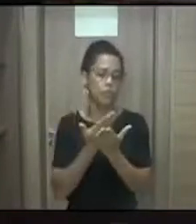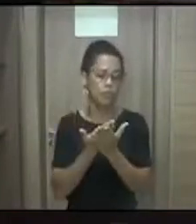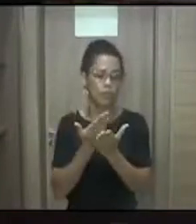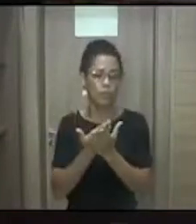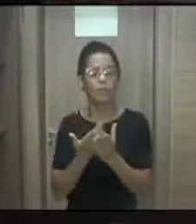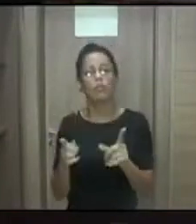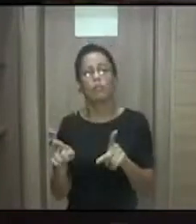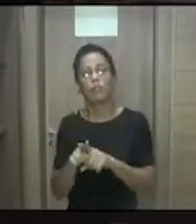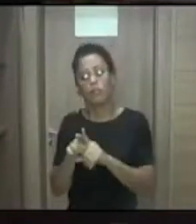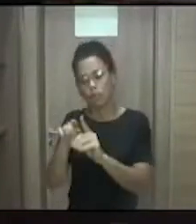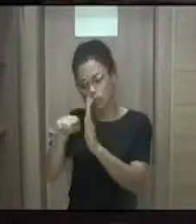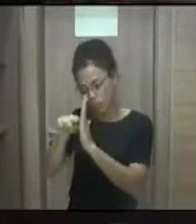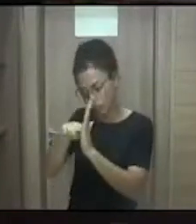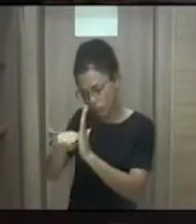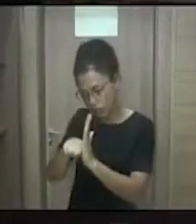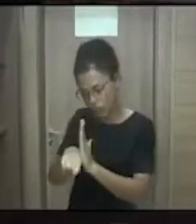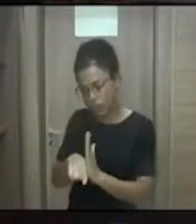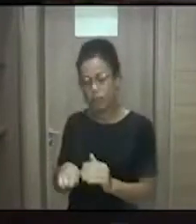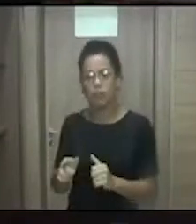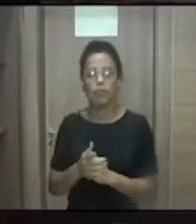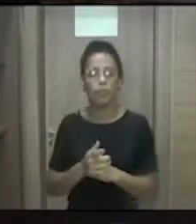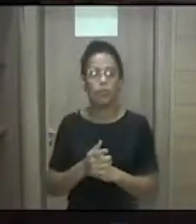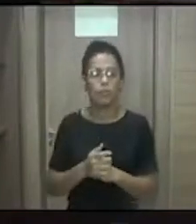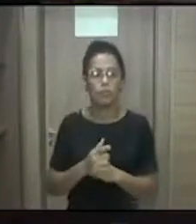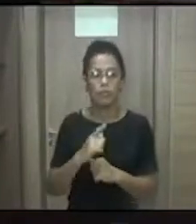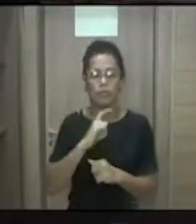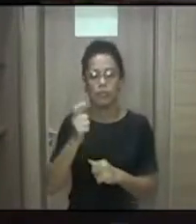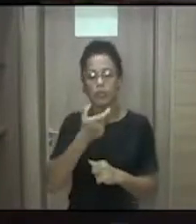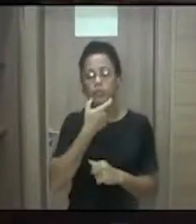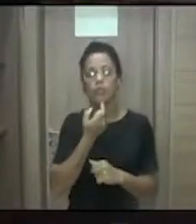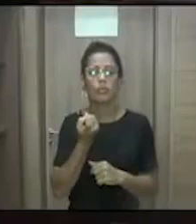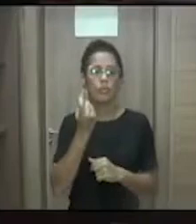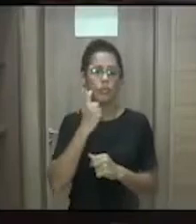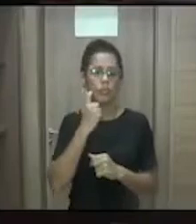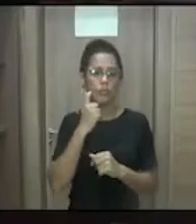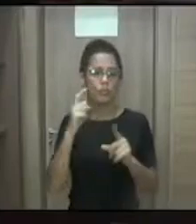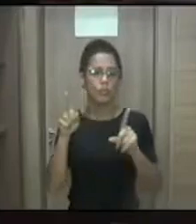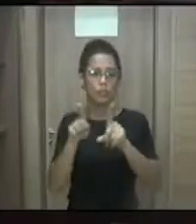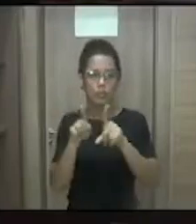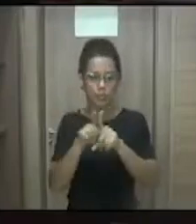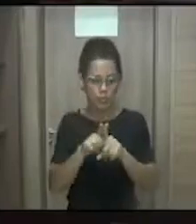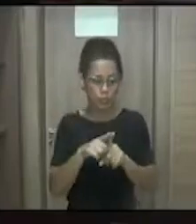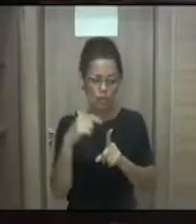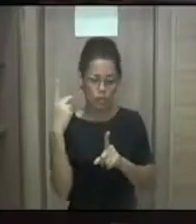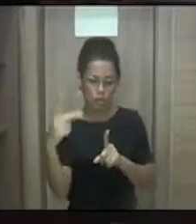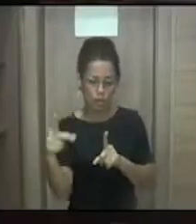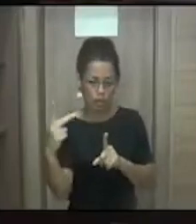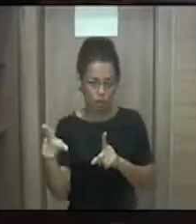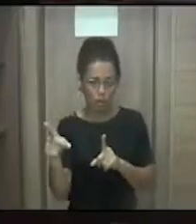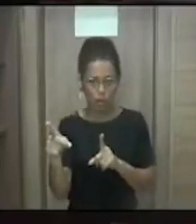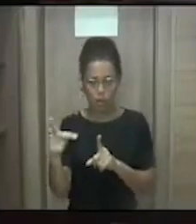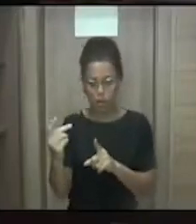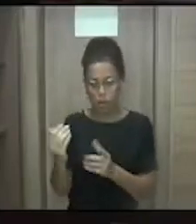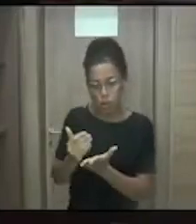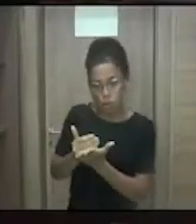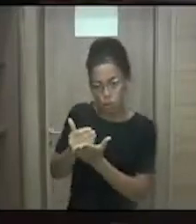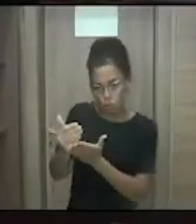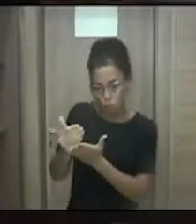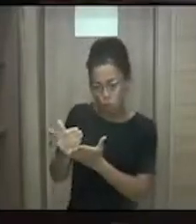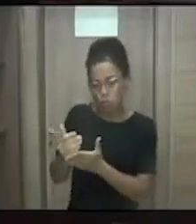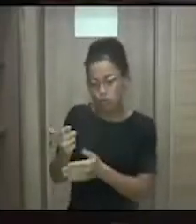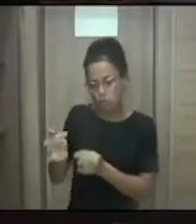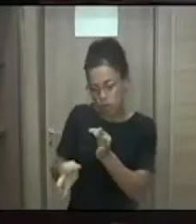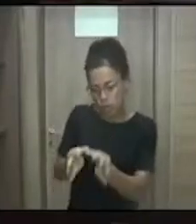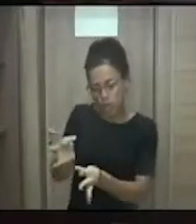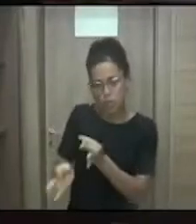de pesquisa sobre prótese dentária, também uma ação na nossa atenção primária básica sobre